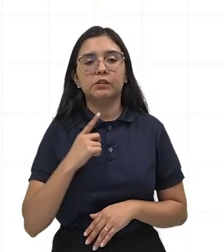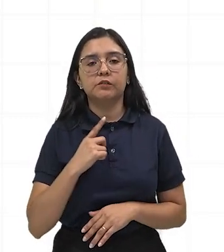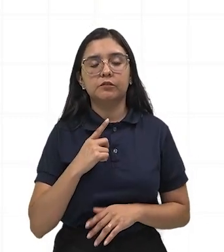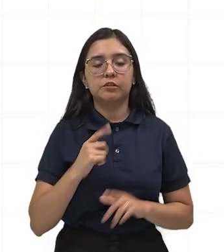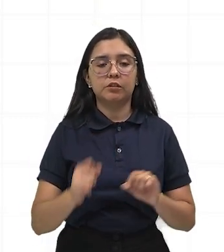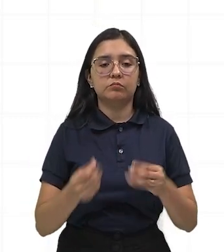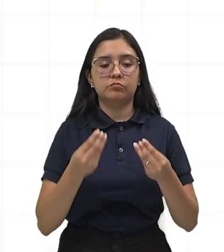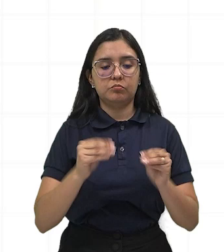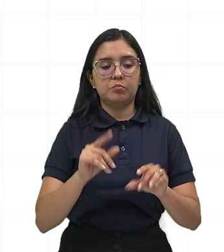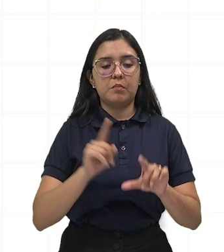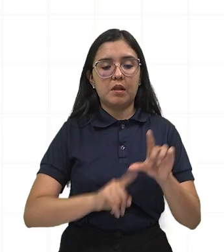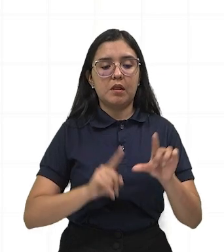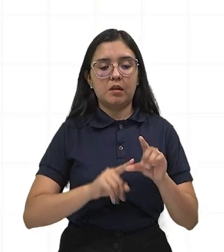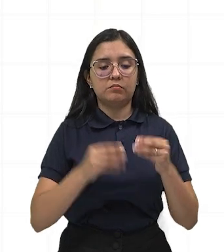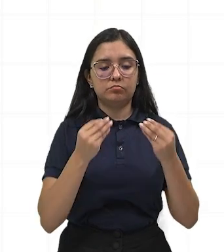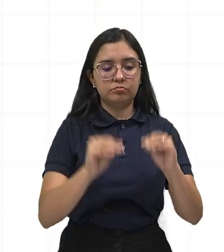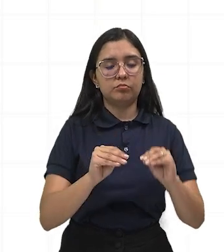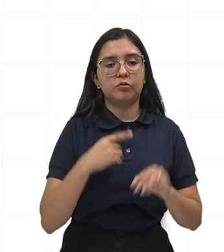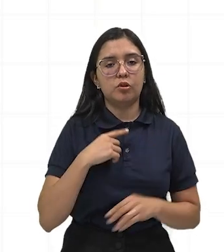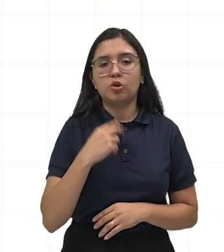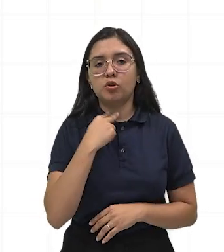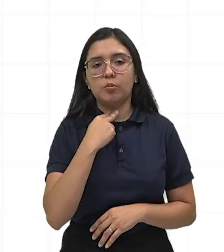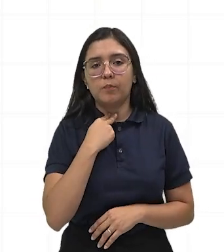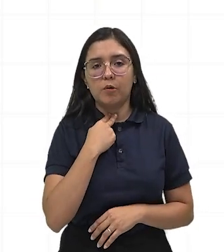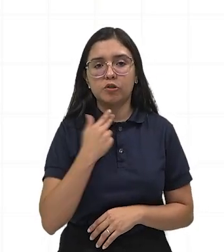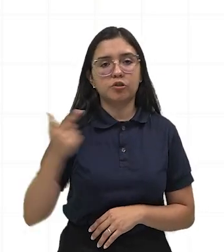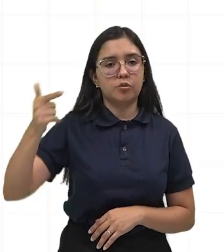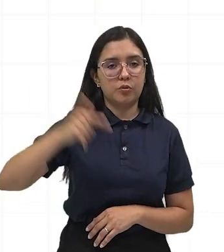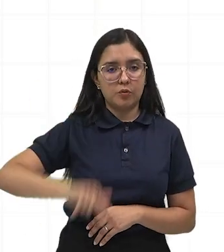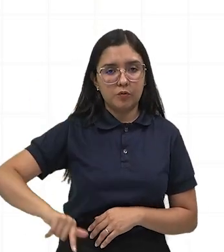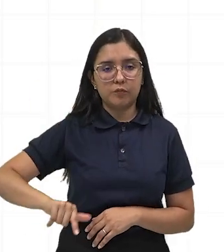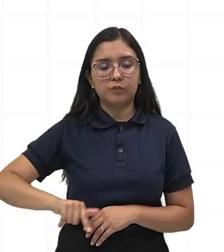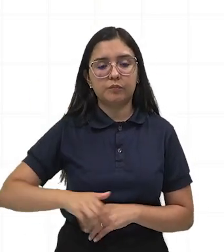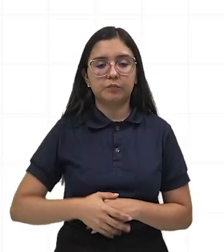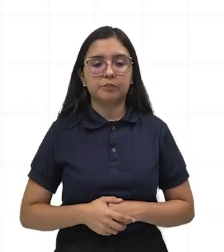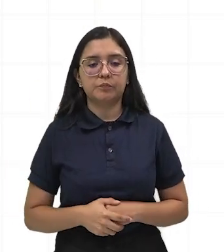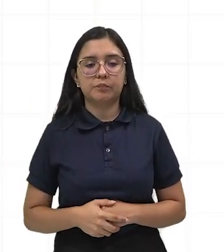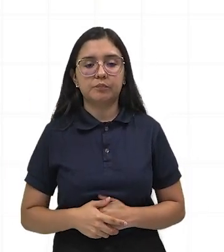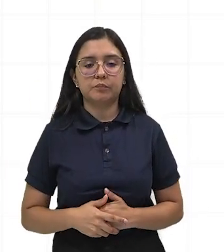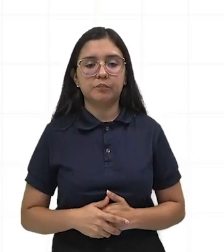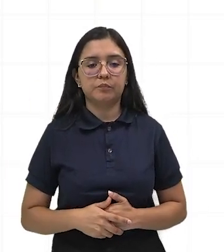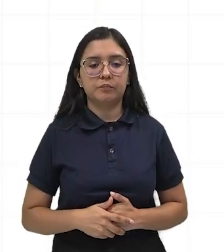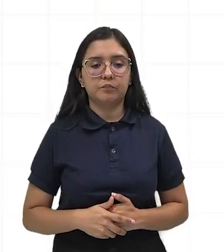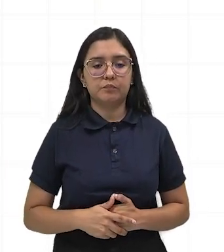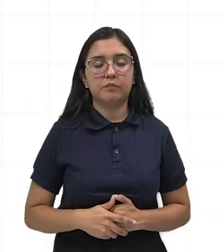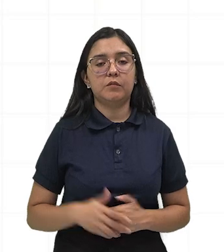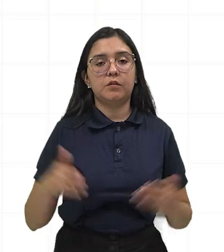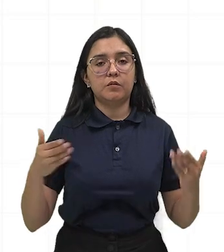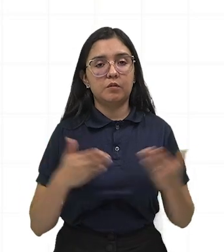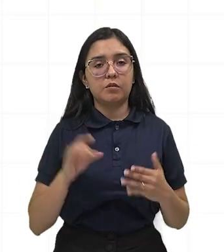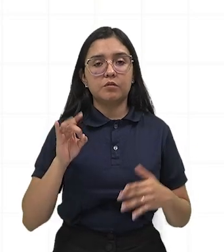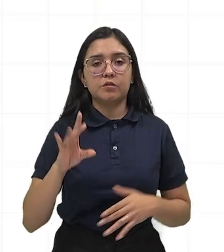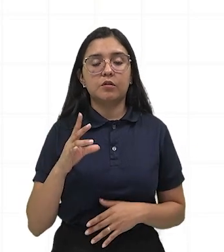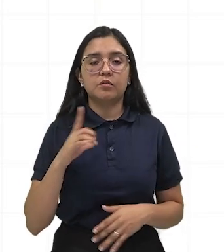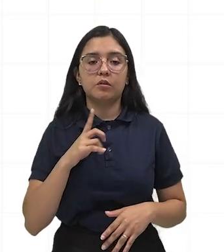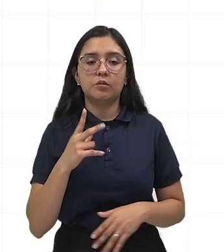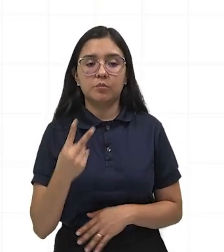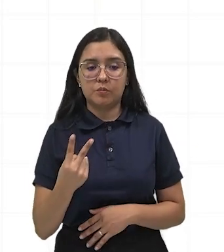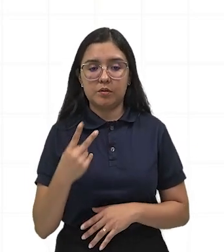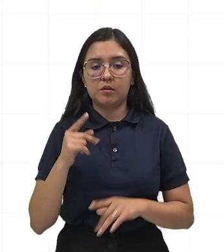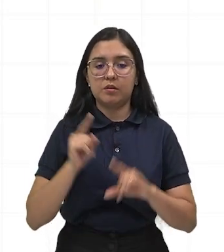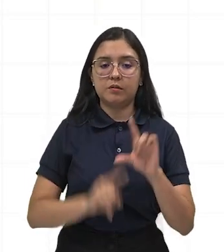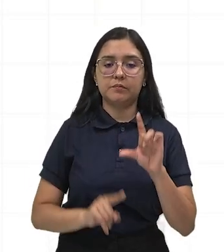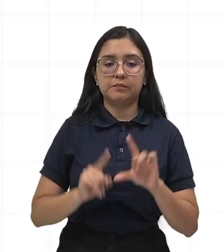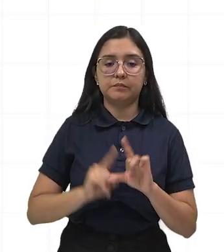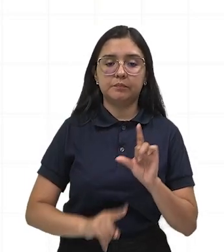repetida na outra posição. Daí você vai tirando, portanto, agora eu só tenho 2 letras. E,